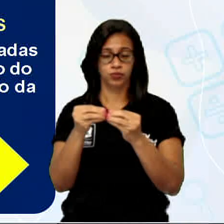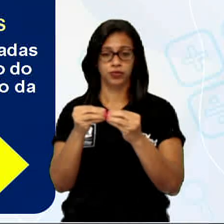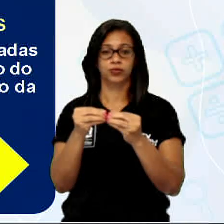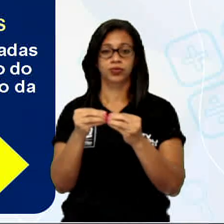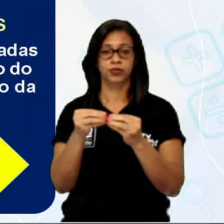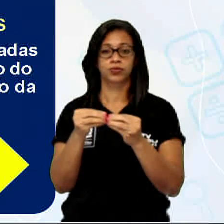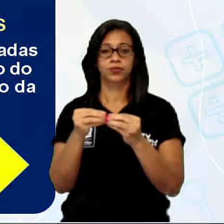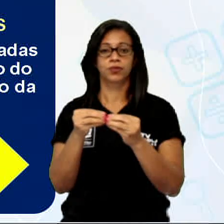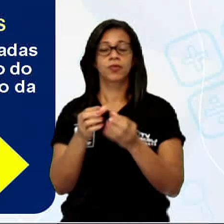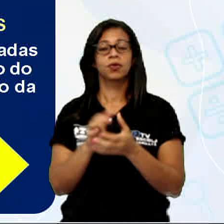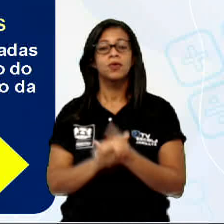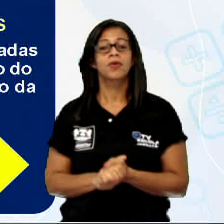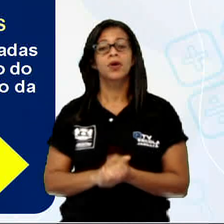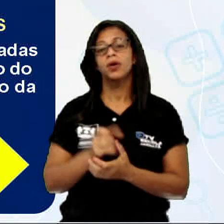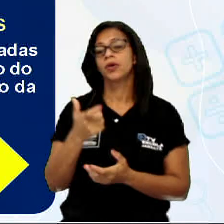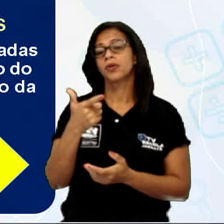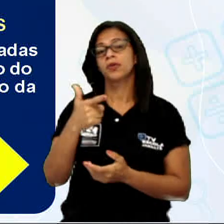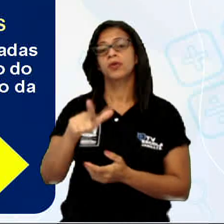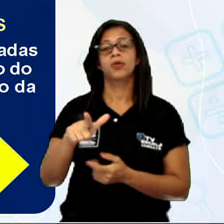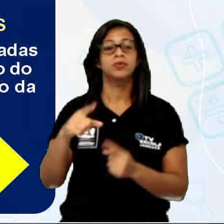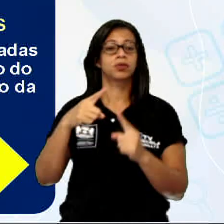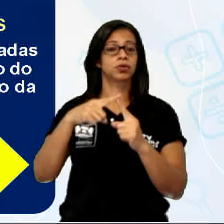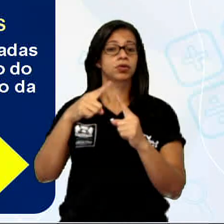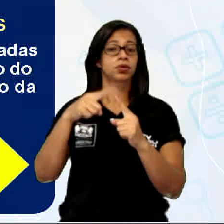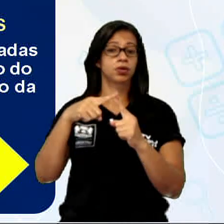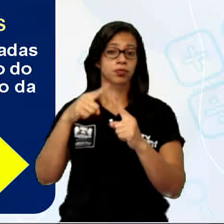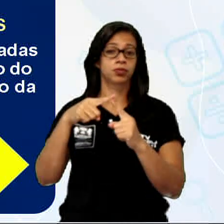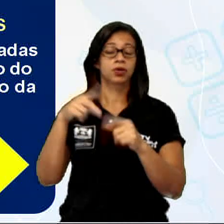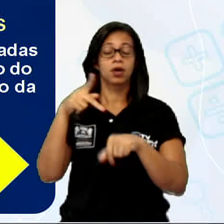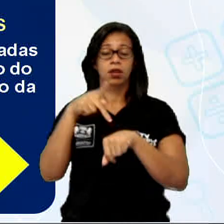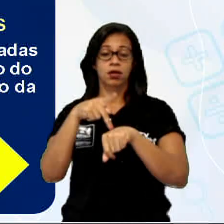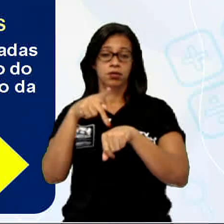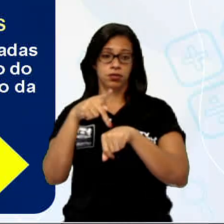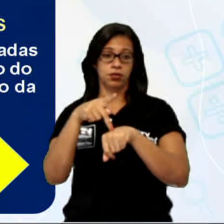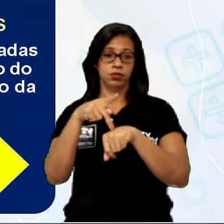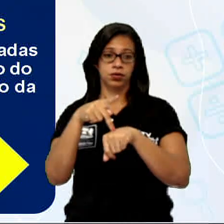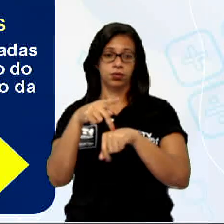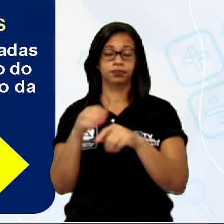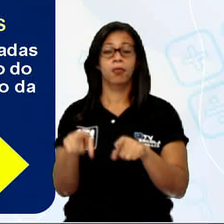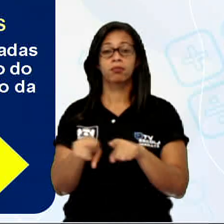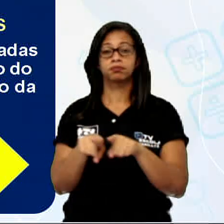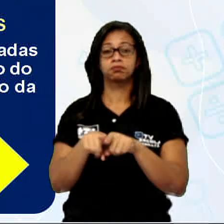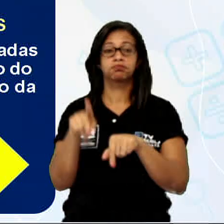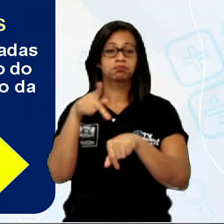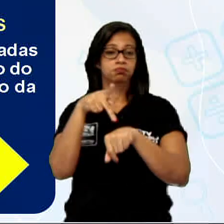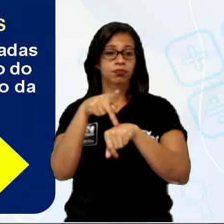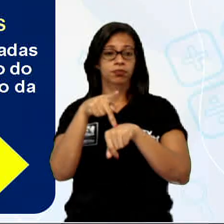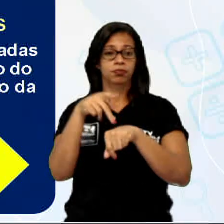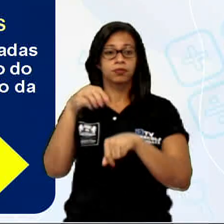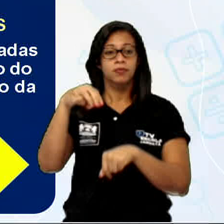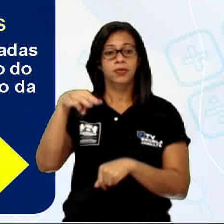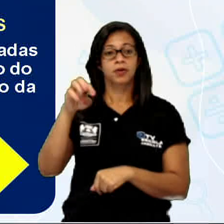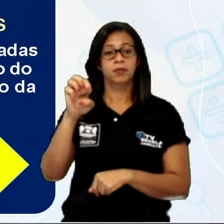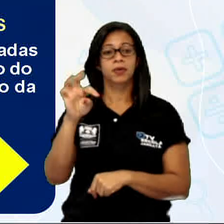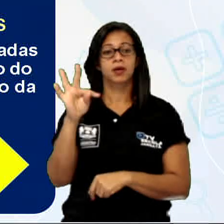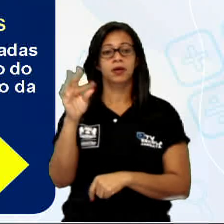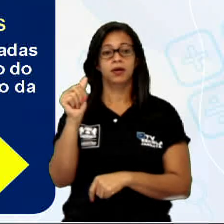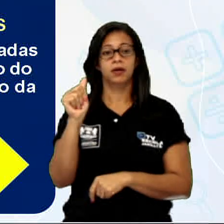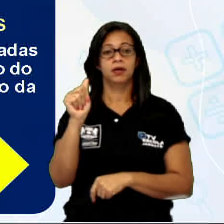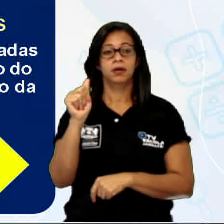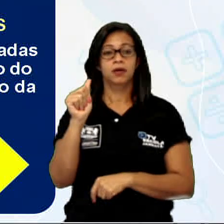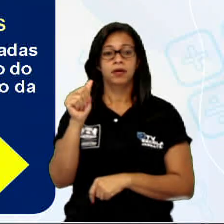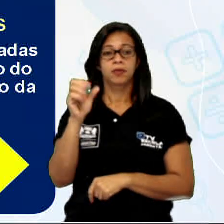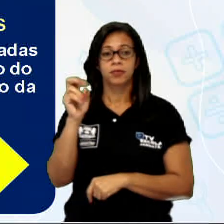de rochas. As rochas metamórficas têm sua origem na transformação de